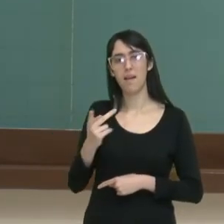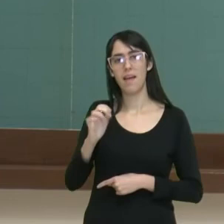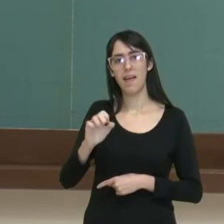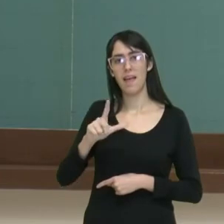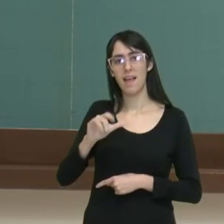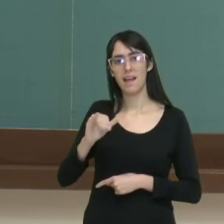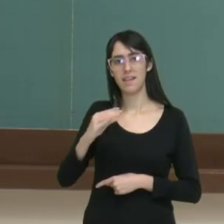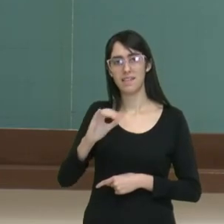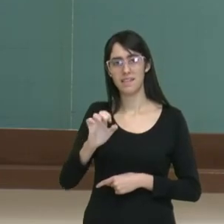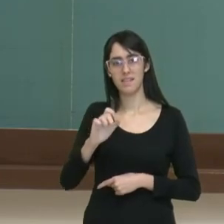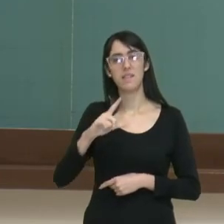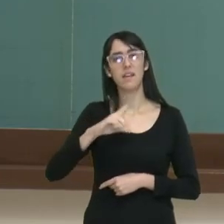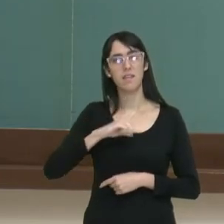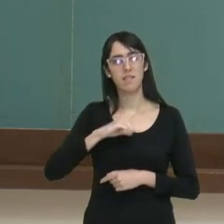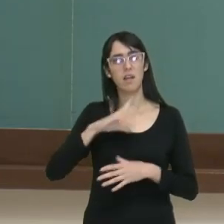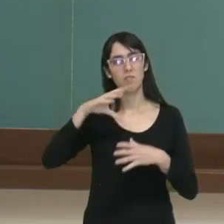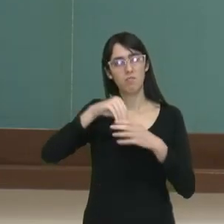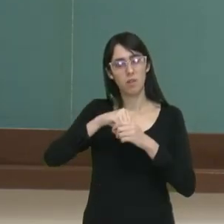por nucleotídeos.